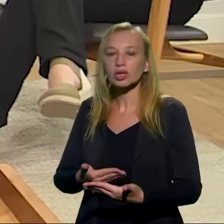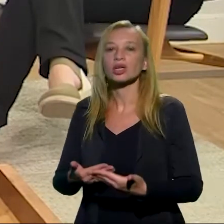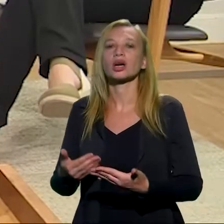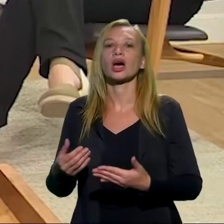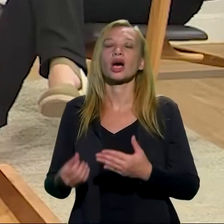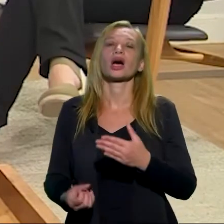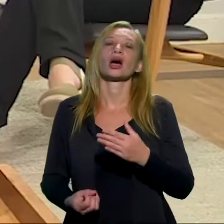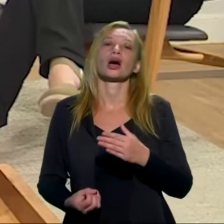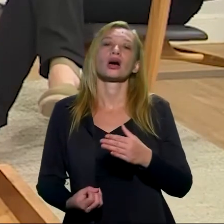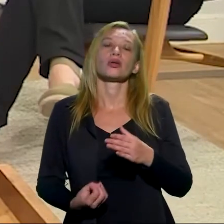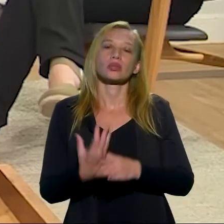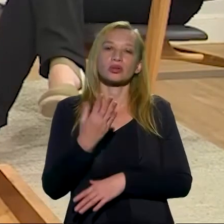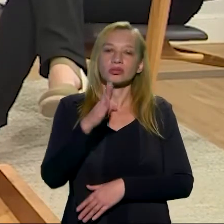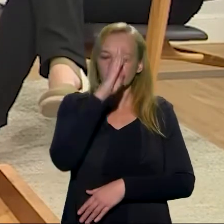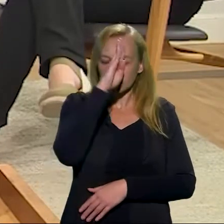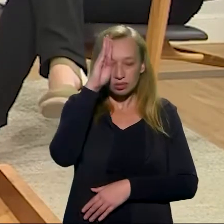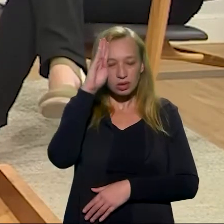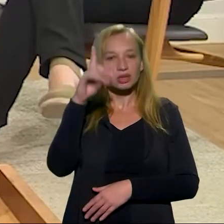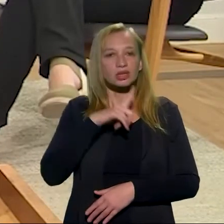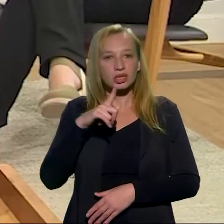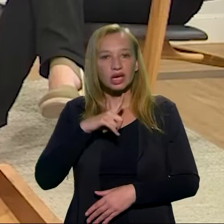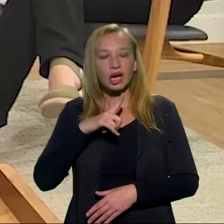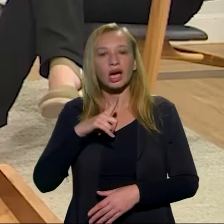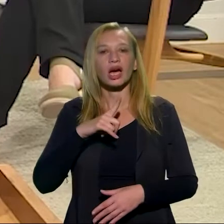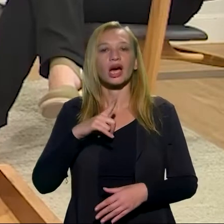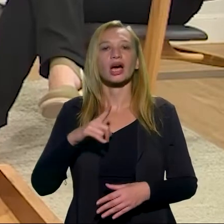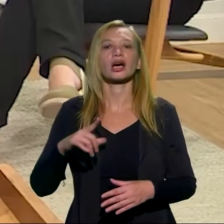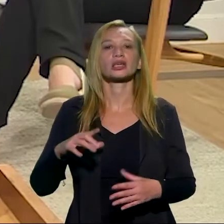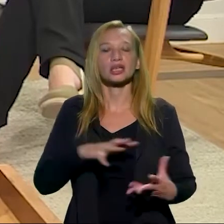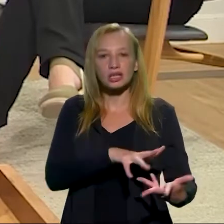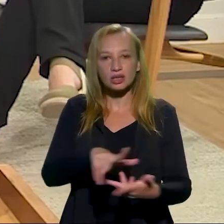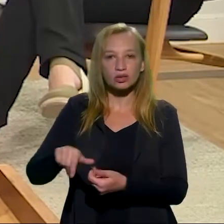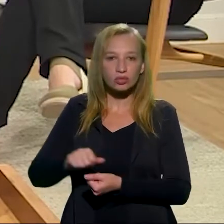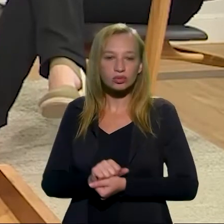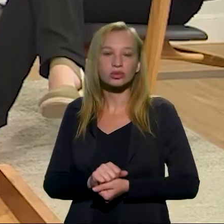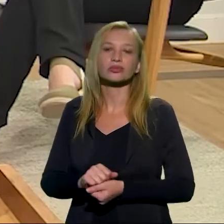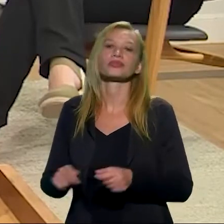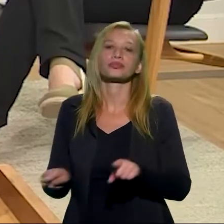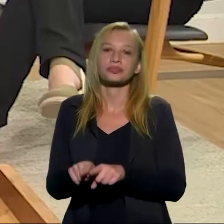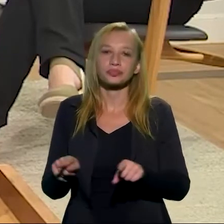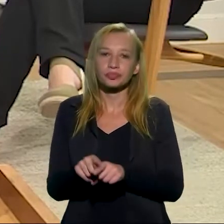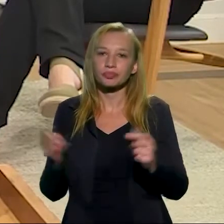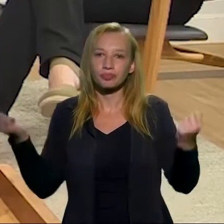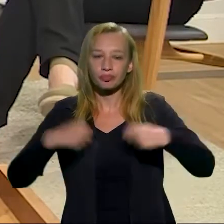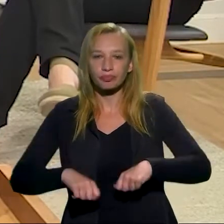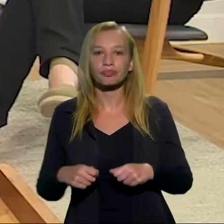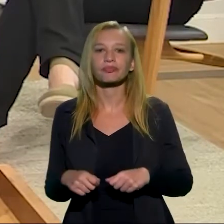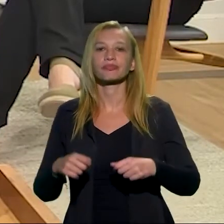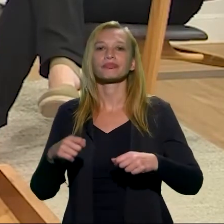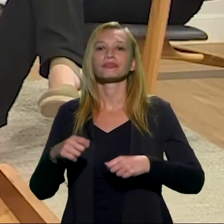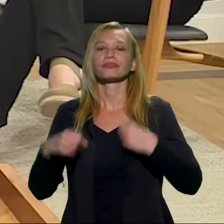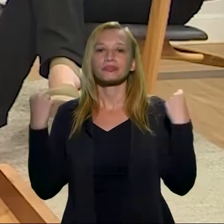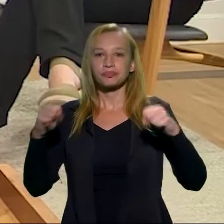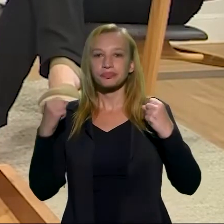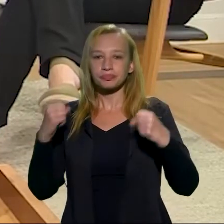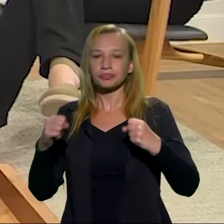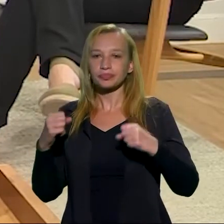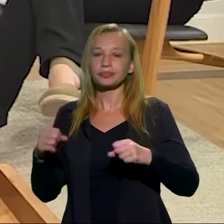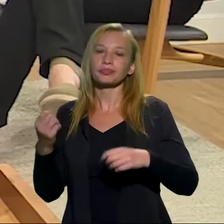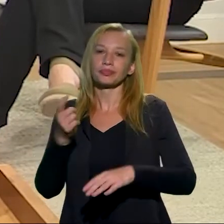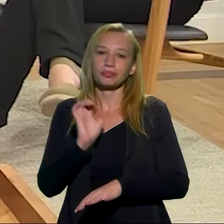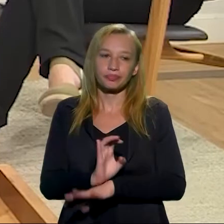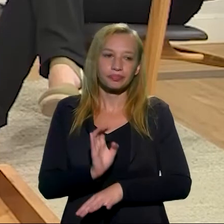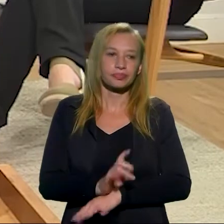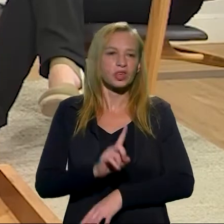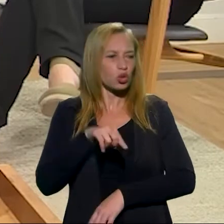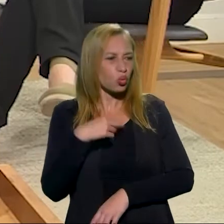produção acadêmica que já existe a nível nacional em competitividade para a indústria e desenvolvimento para o Estado. E